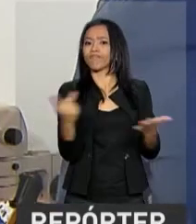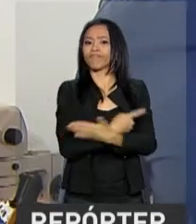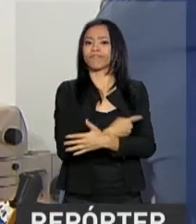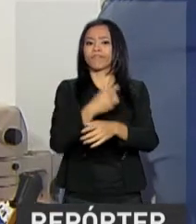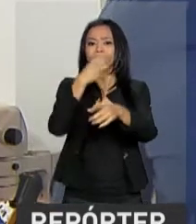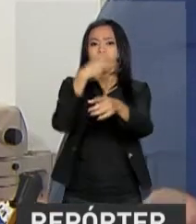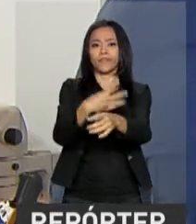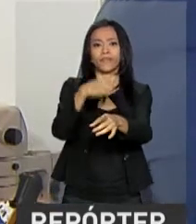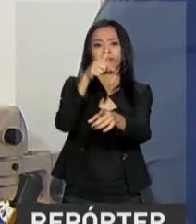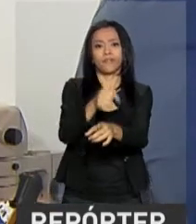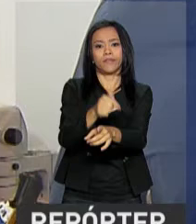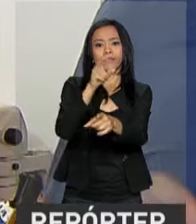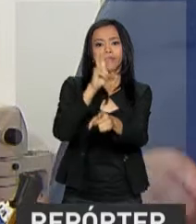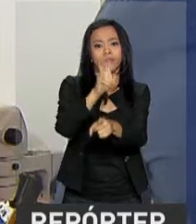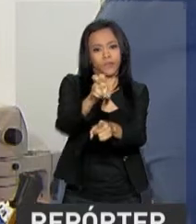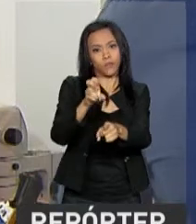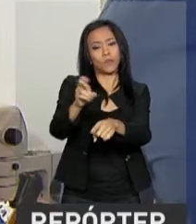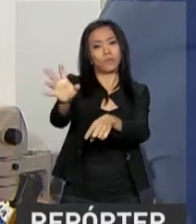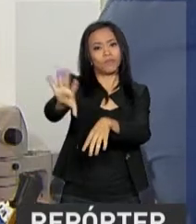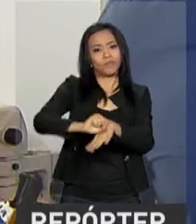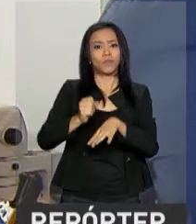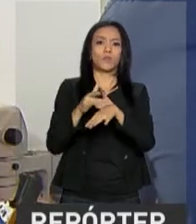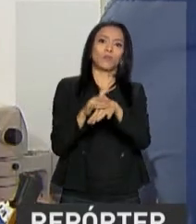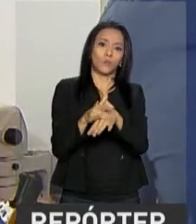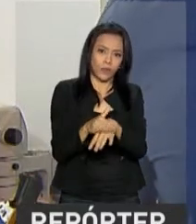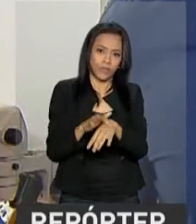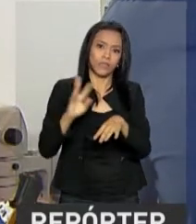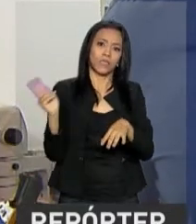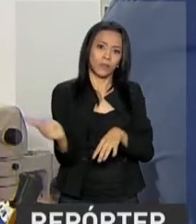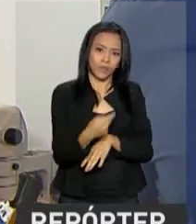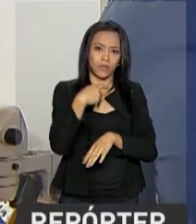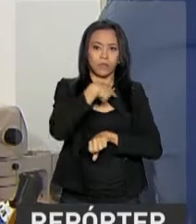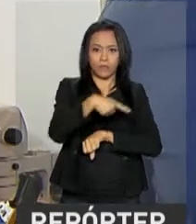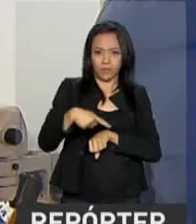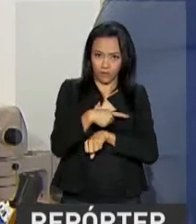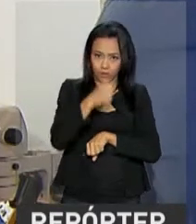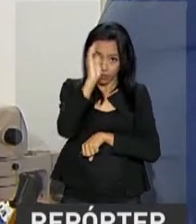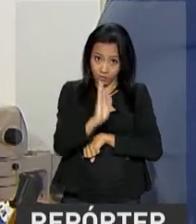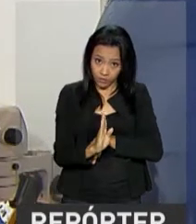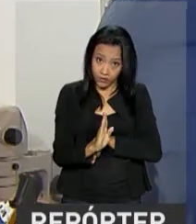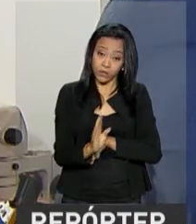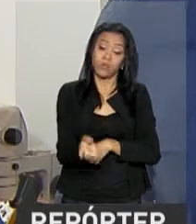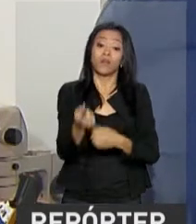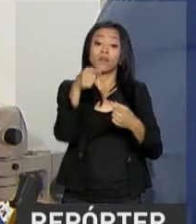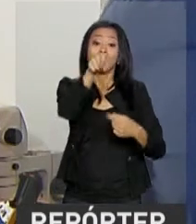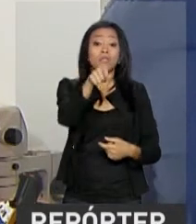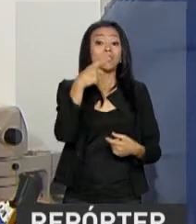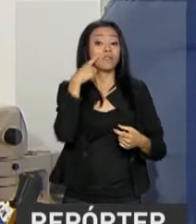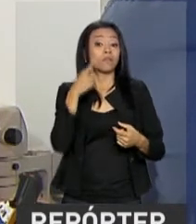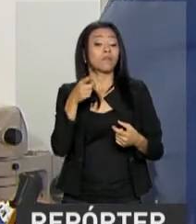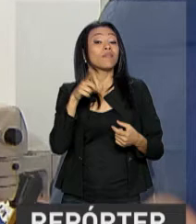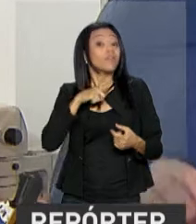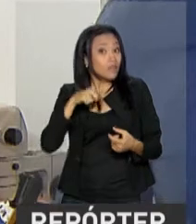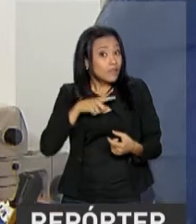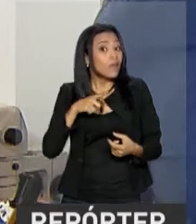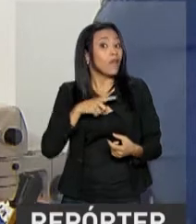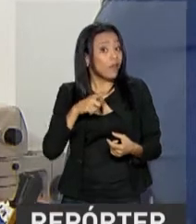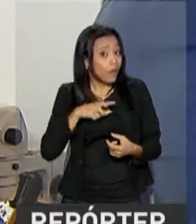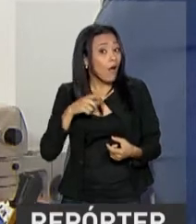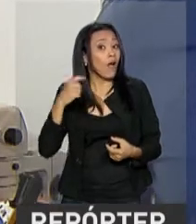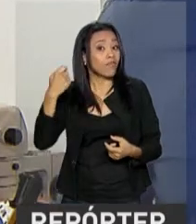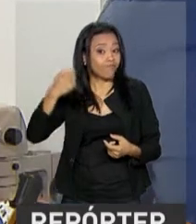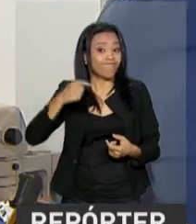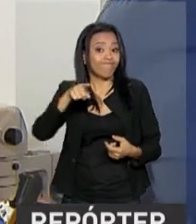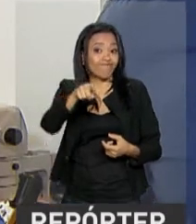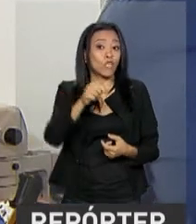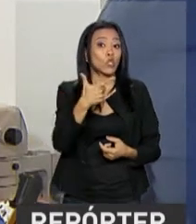375 casos de chagas aguda em todo o país a estimativa é que existam cerca de 12 milhões